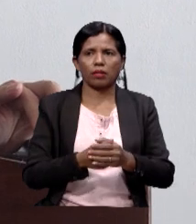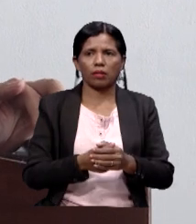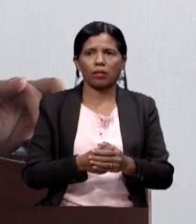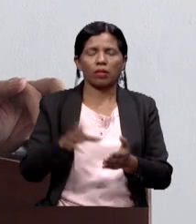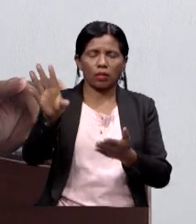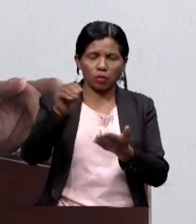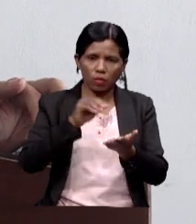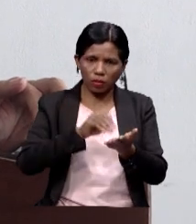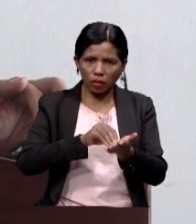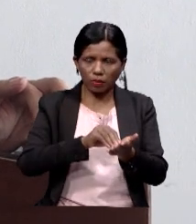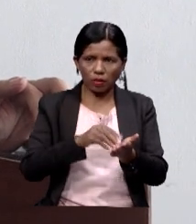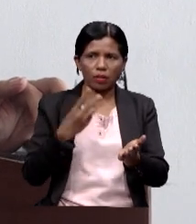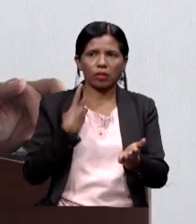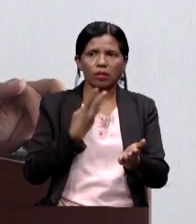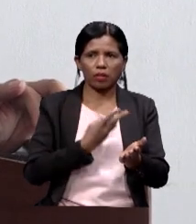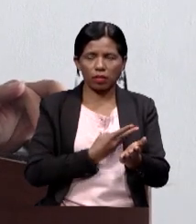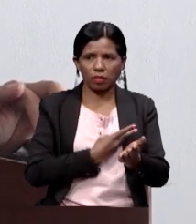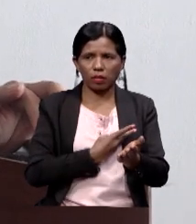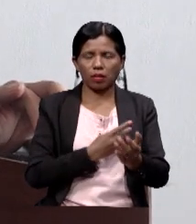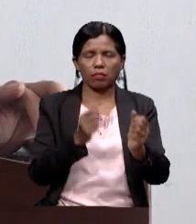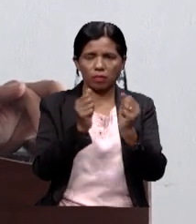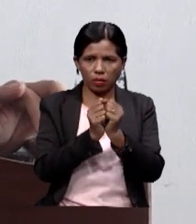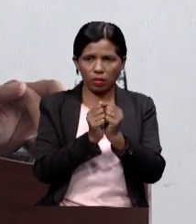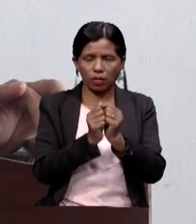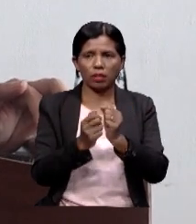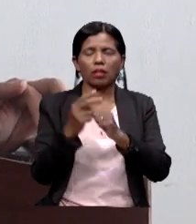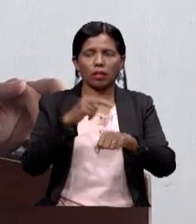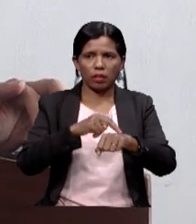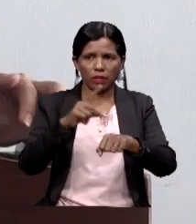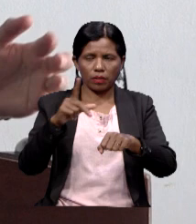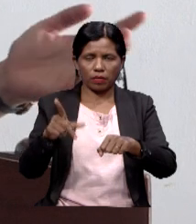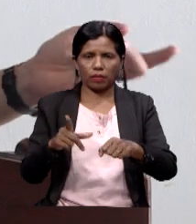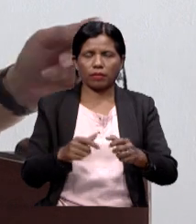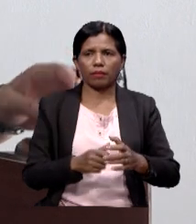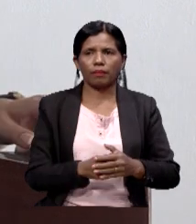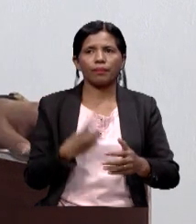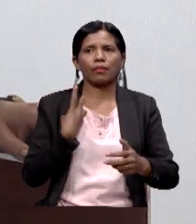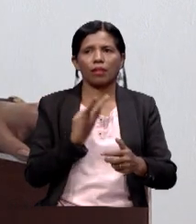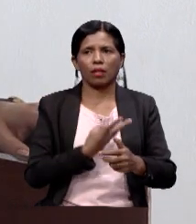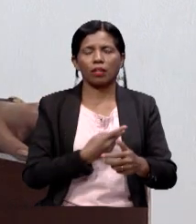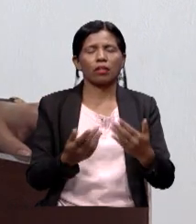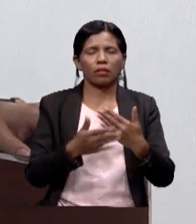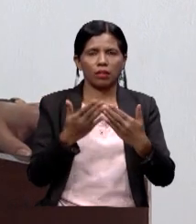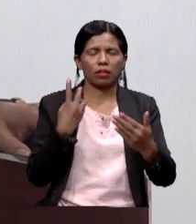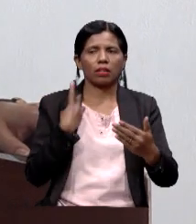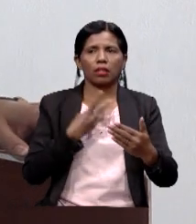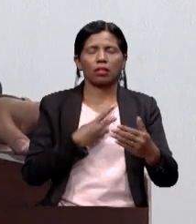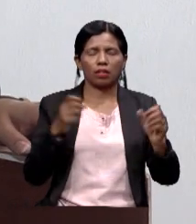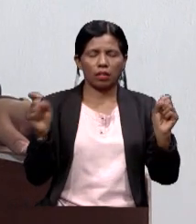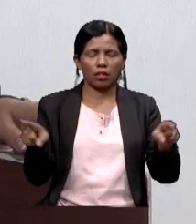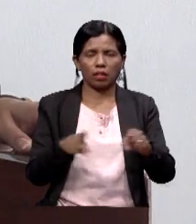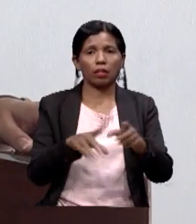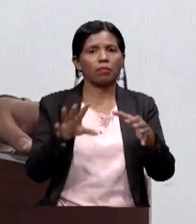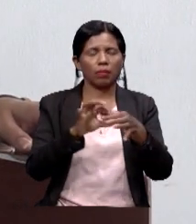adopta acordo serne, mai ita ninia acordo nacional, legislação nacional, então facilmente ita sira. Ita